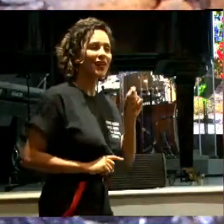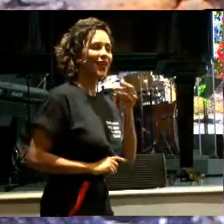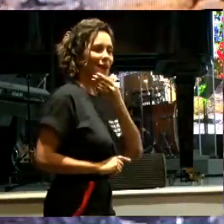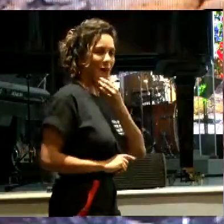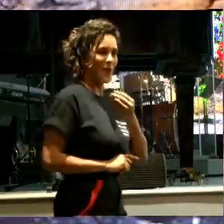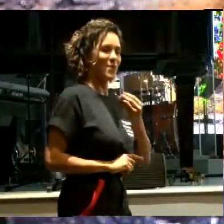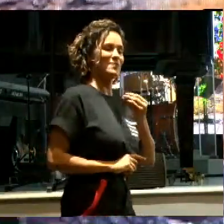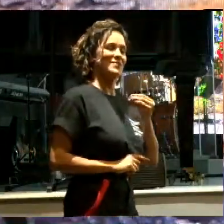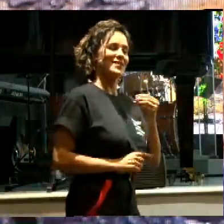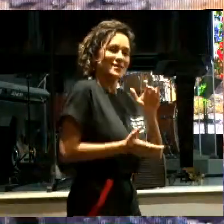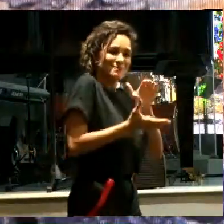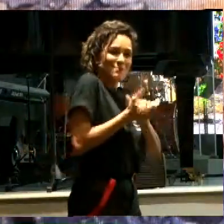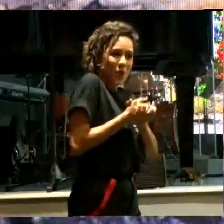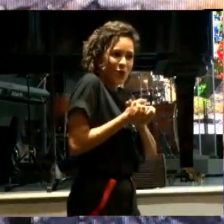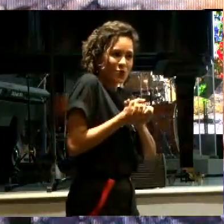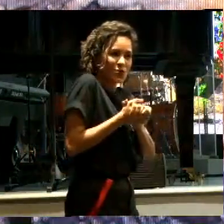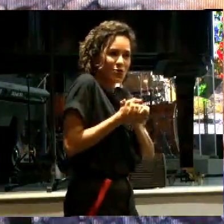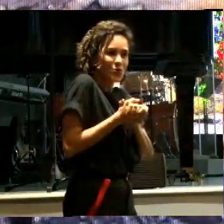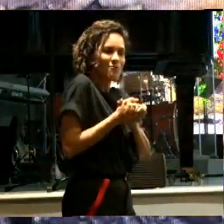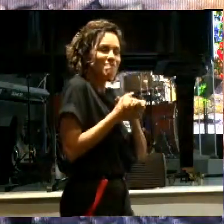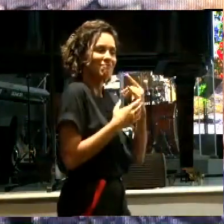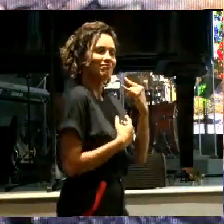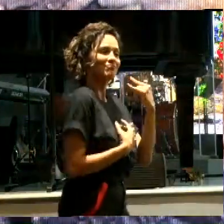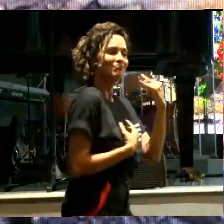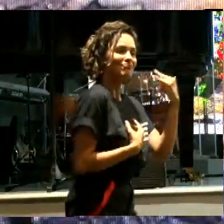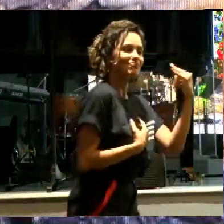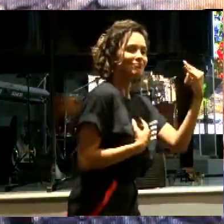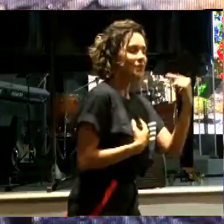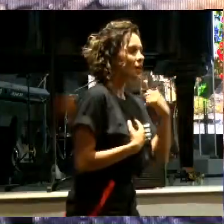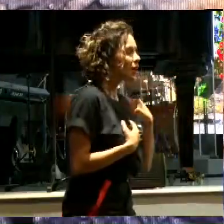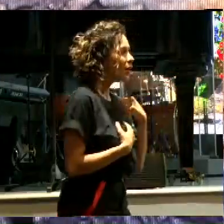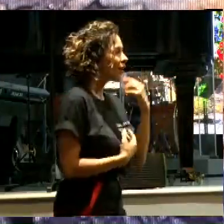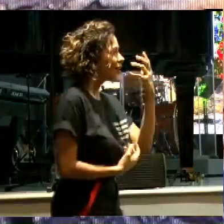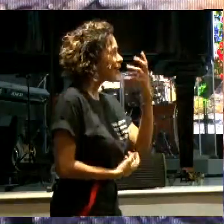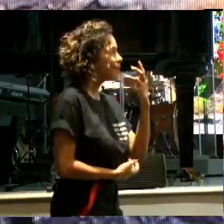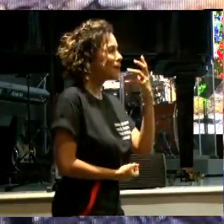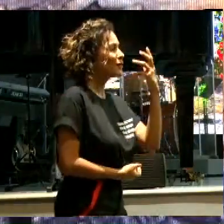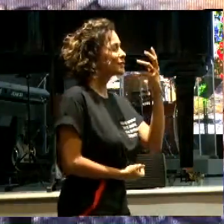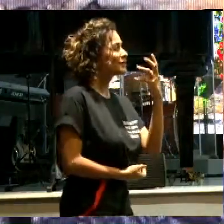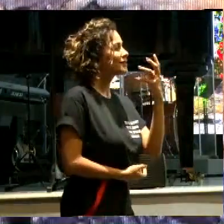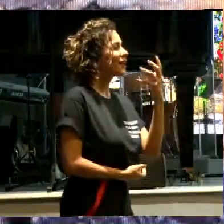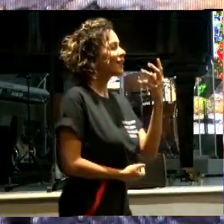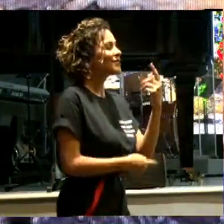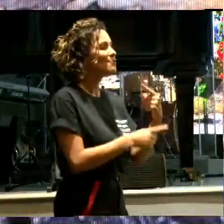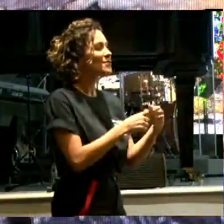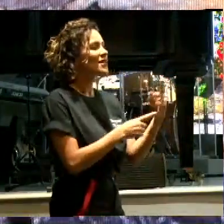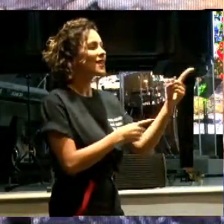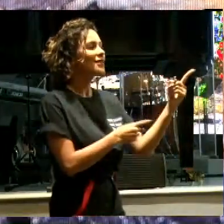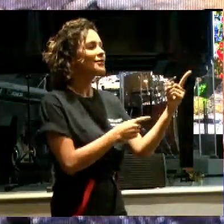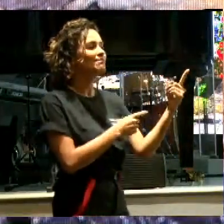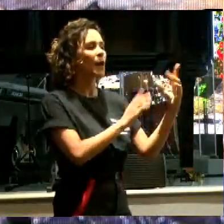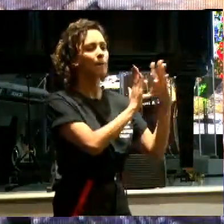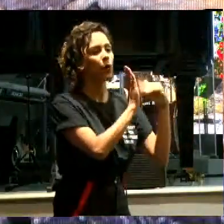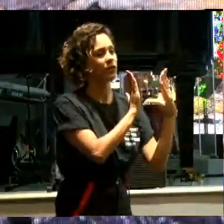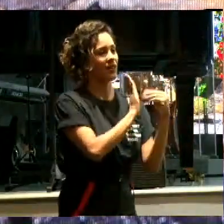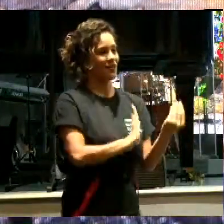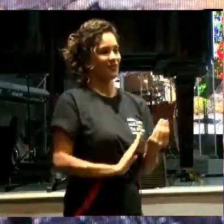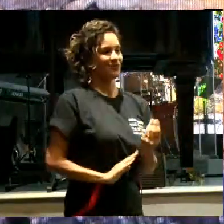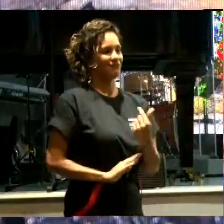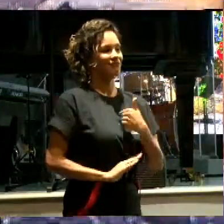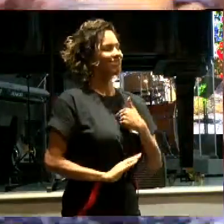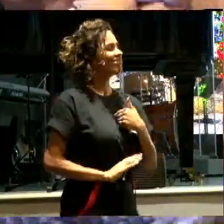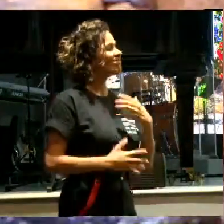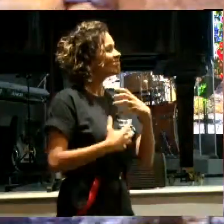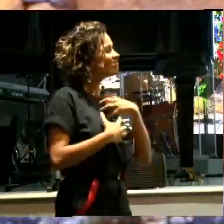fico encantada de ver. E isso me motiva a me tornar uma pessoa cada vez melhor. Isso me